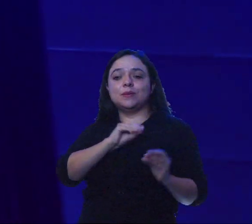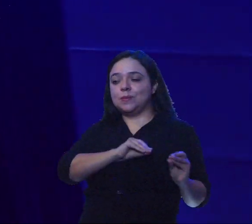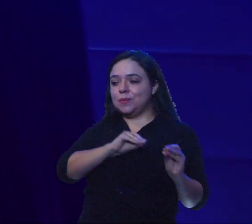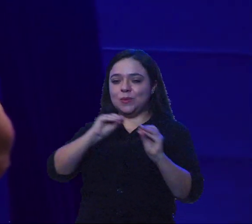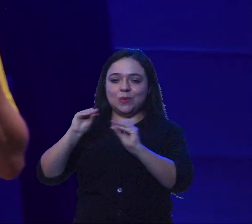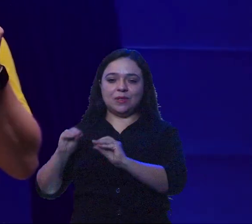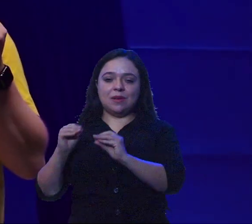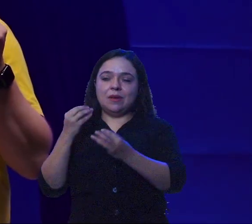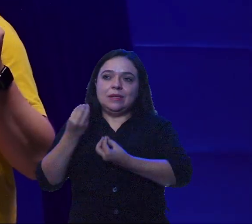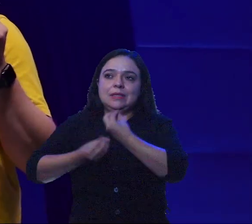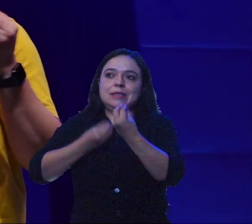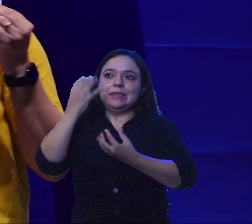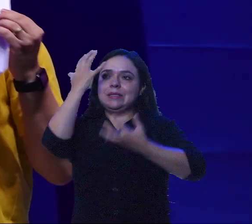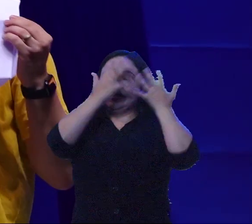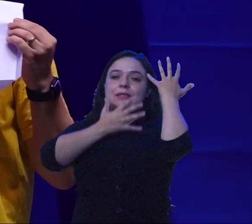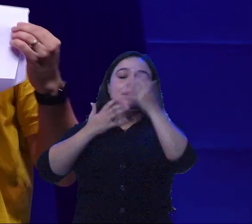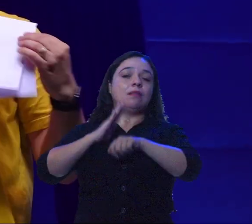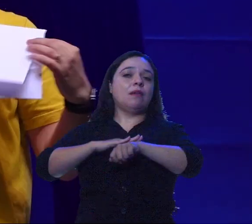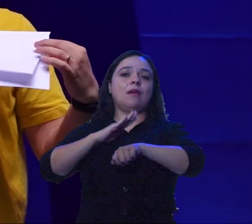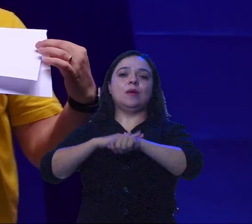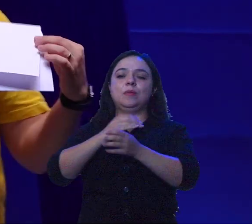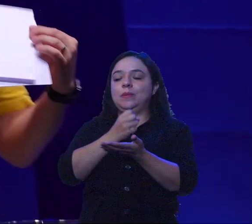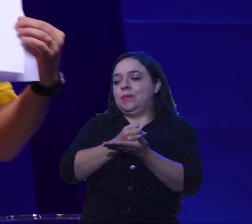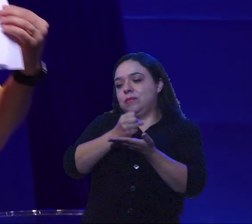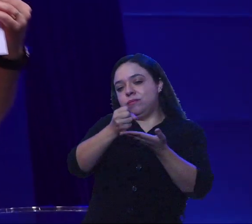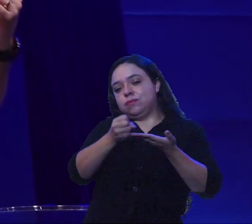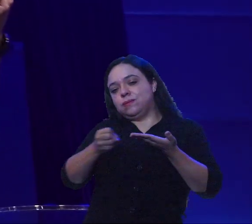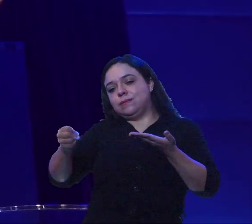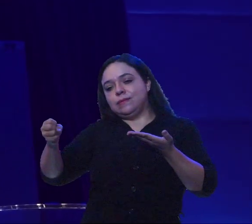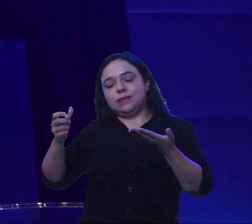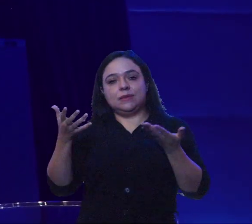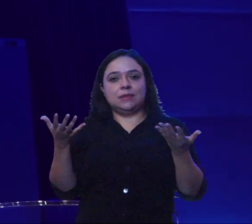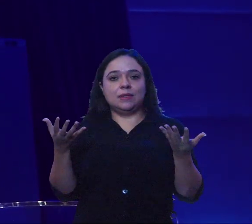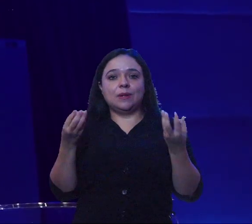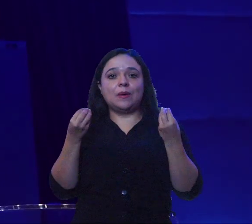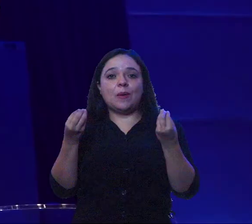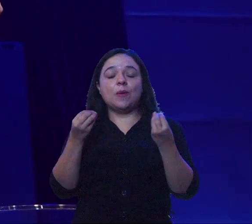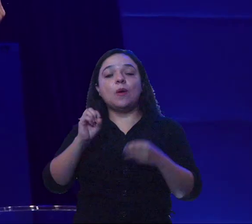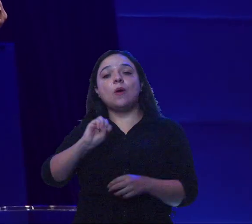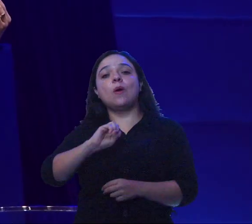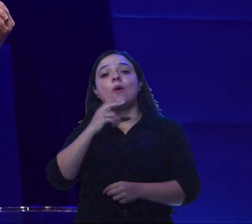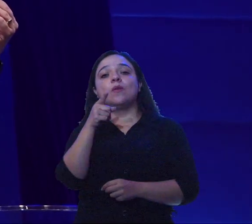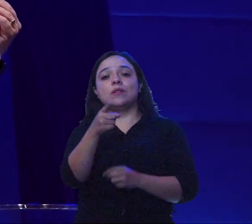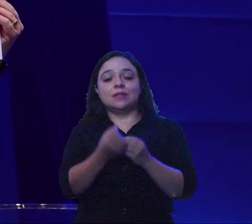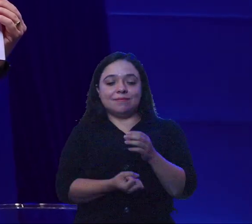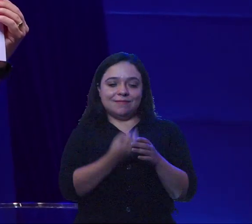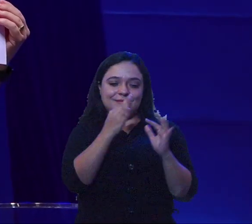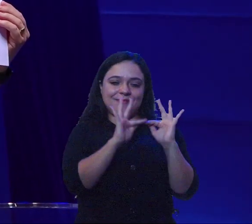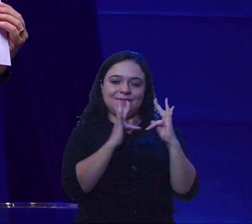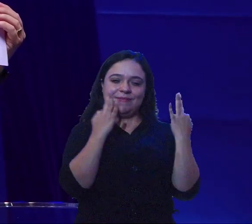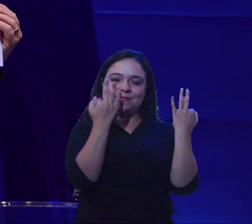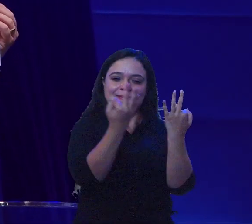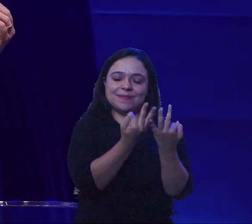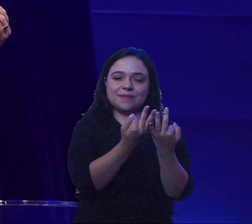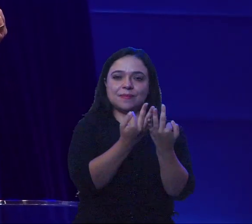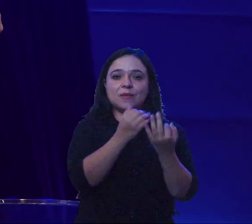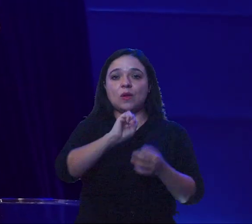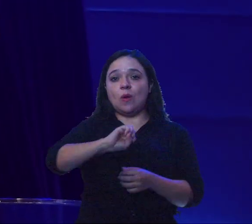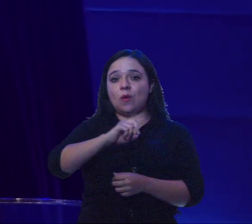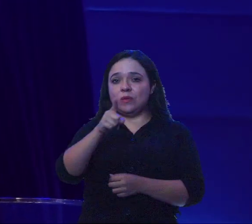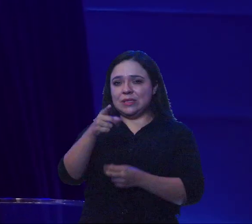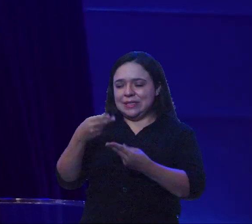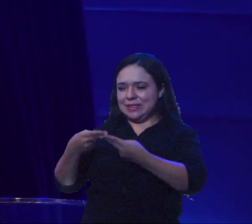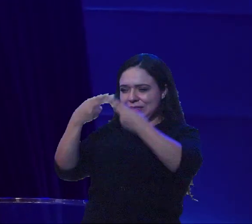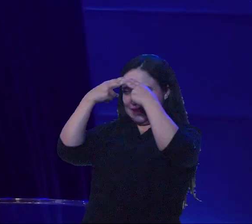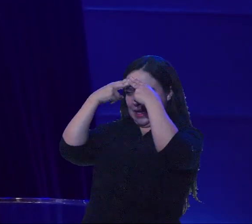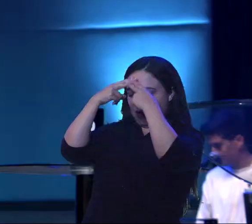pode acontecer ainda, porque o tempo já passou. Talvez é o sonho de ter uma família. Talvez os traumas daquilo que você